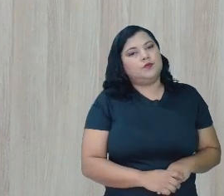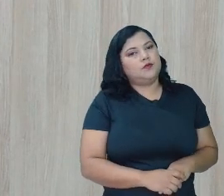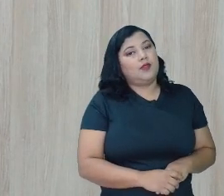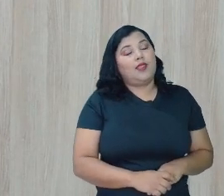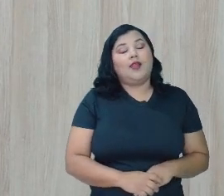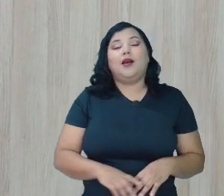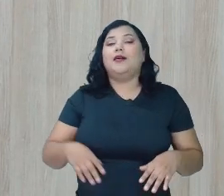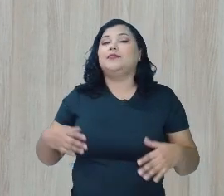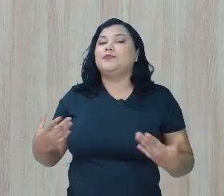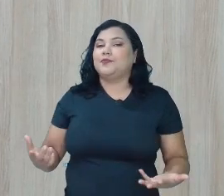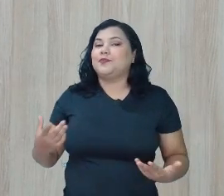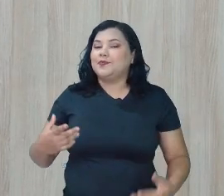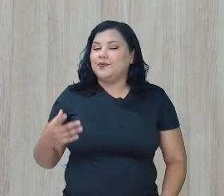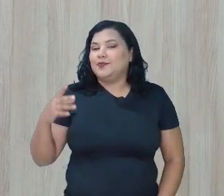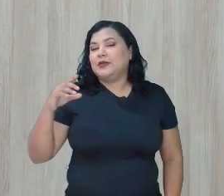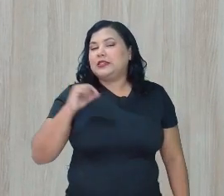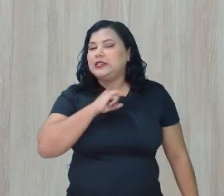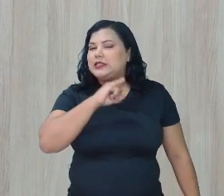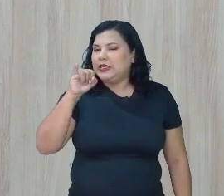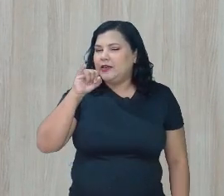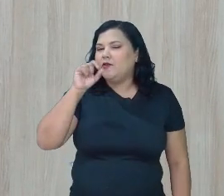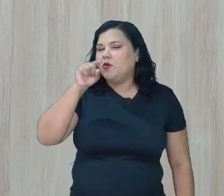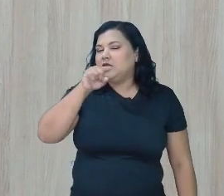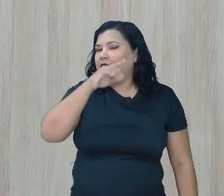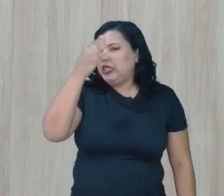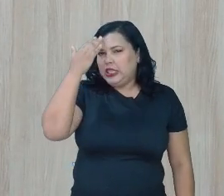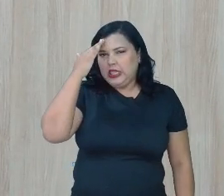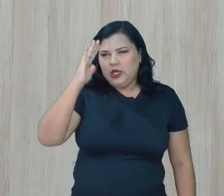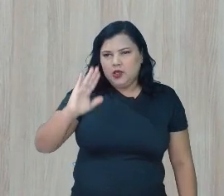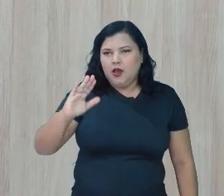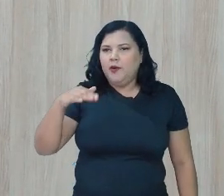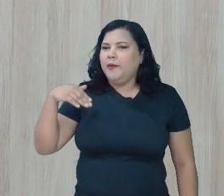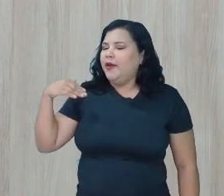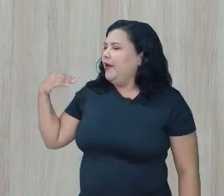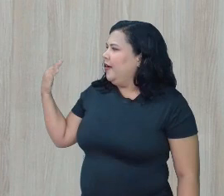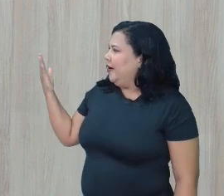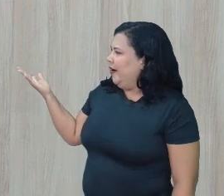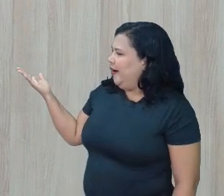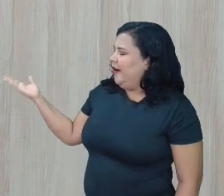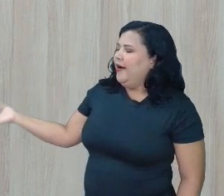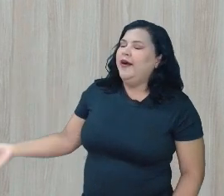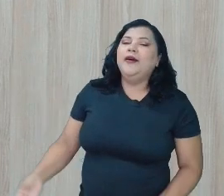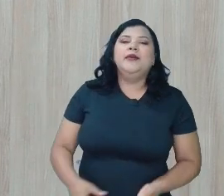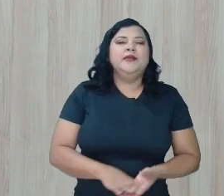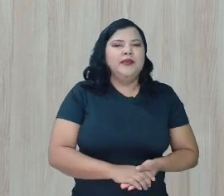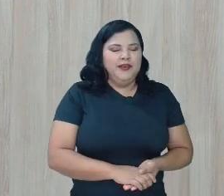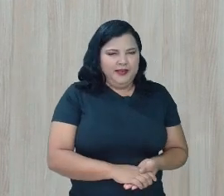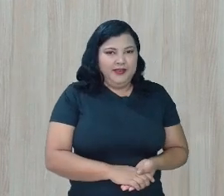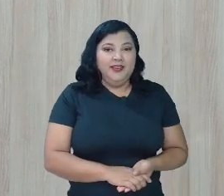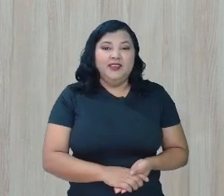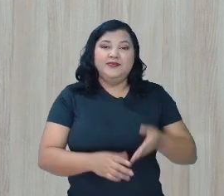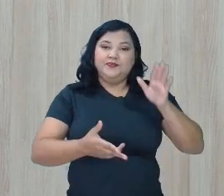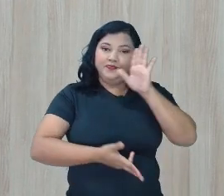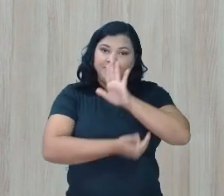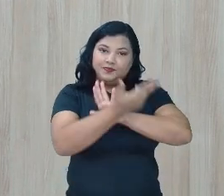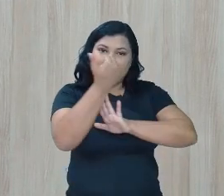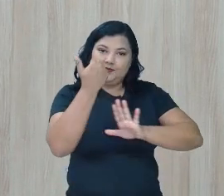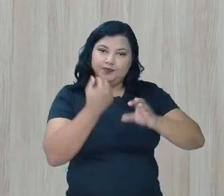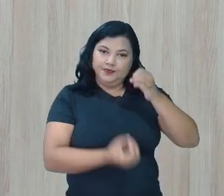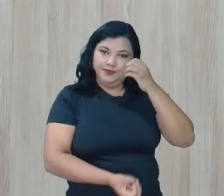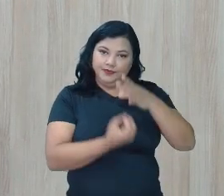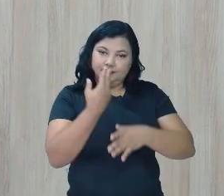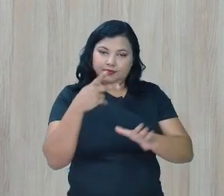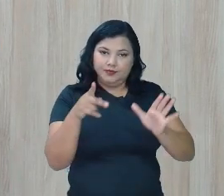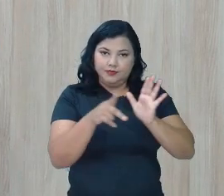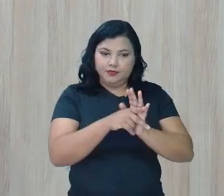mais esquecerão, se alguém não sabia, mangá é justamente o nome dado à história em quadrinho de